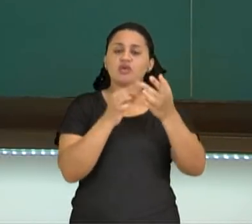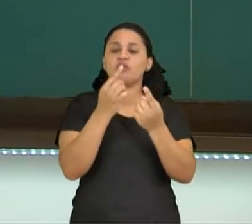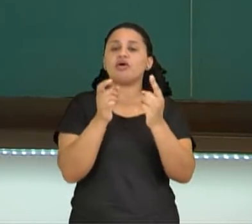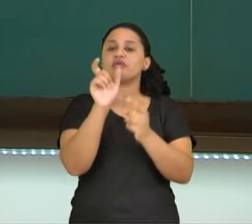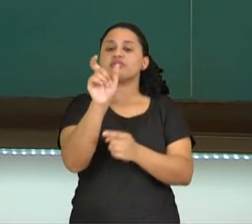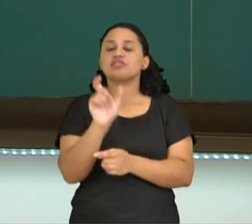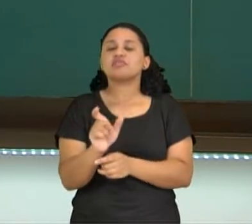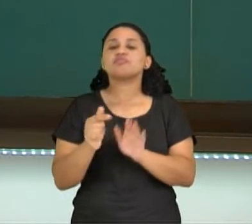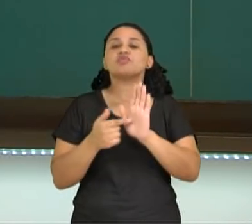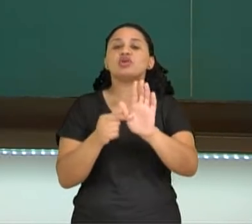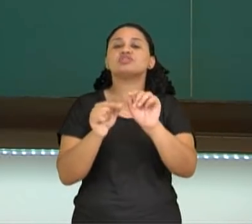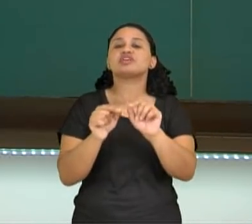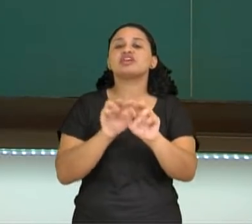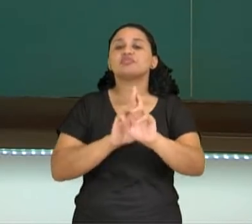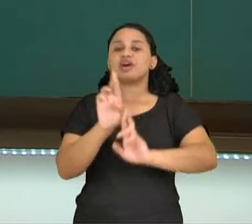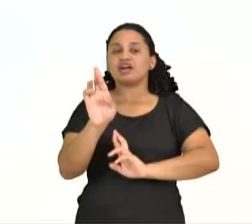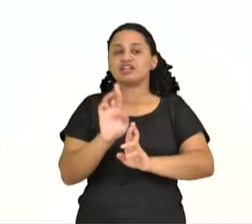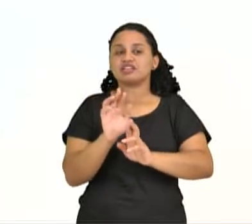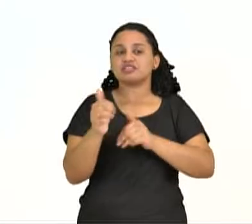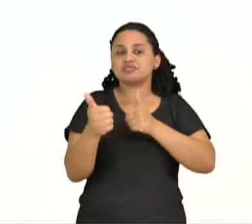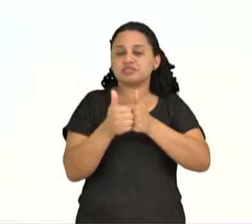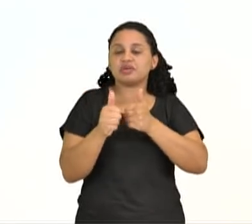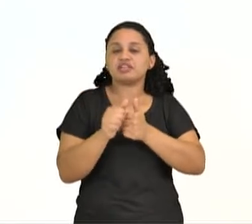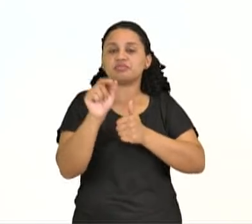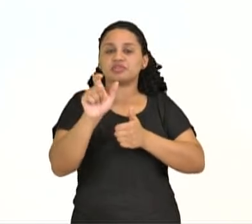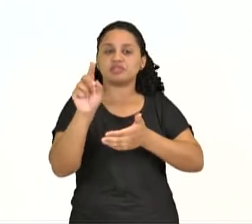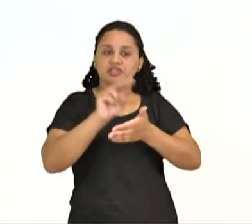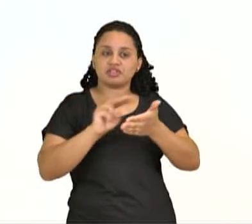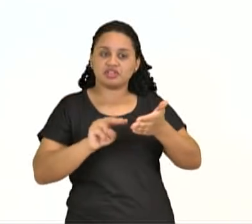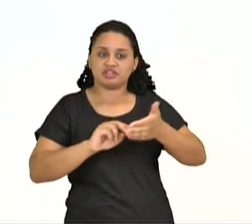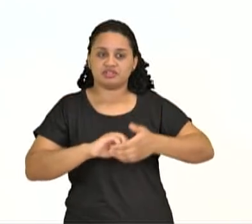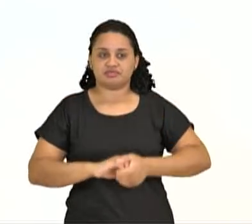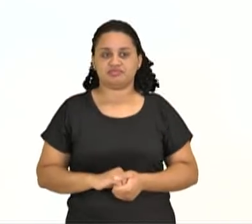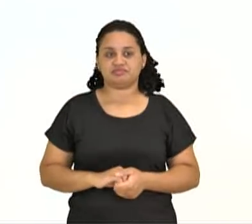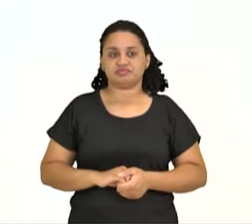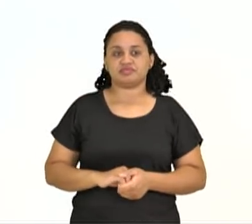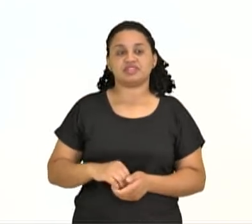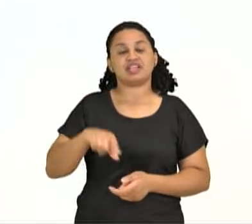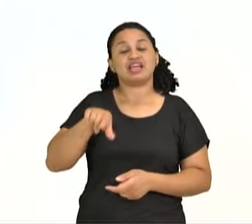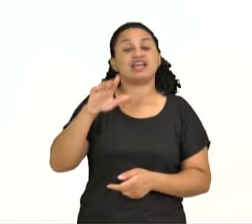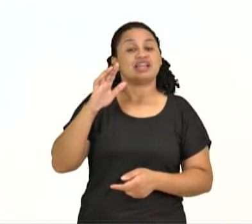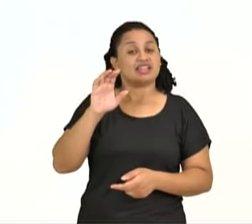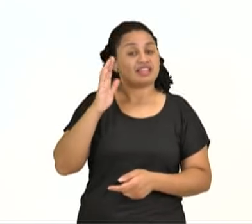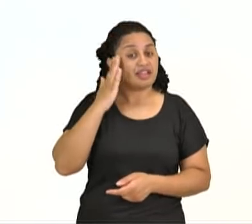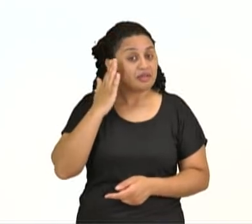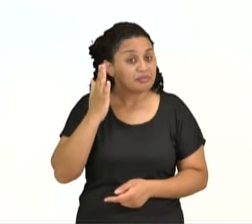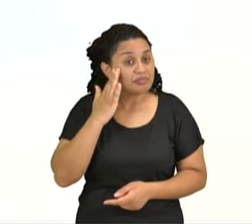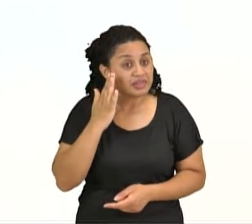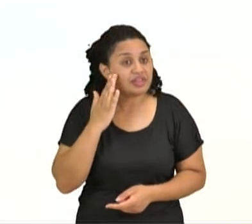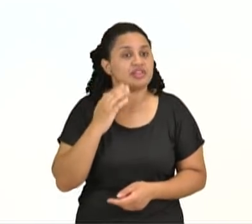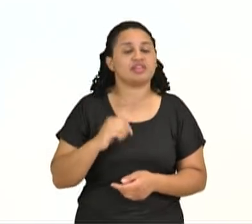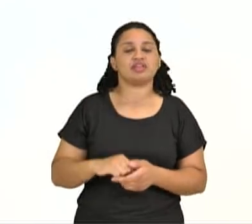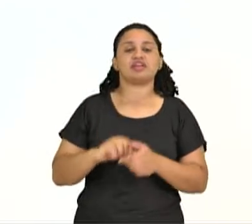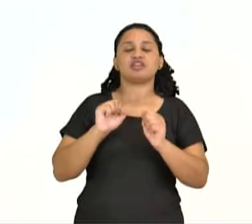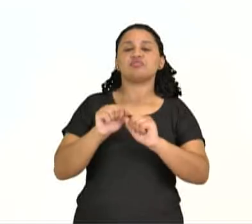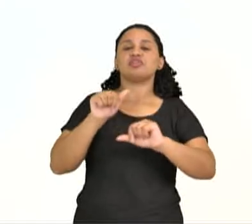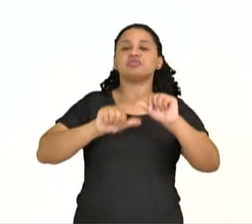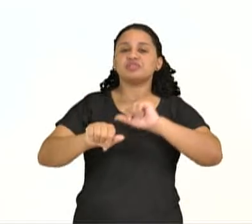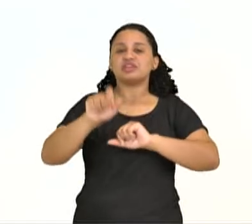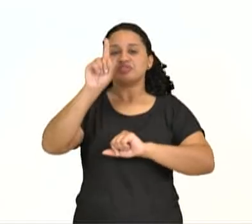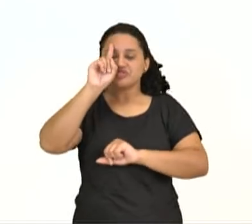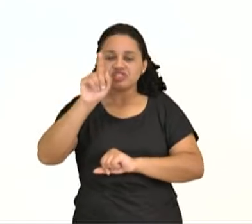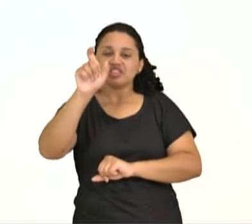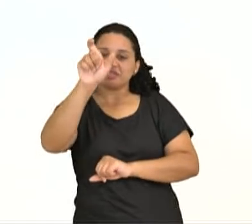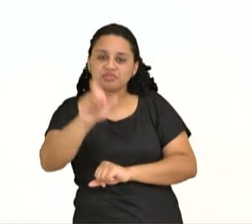aproximação com o leitor? Vamos ver? Releia. Sabiam que podem mudar o dia de alguém com uma